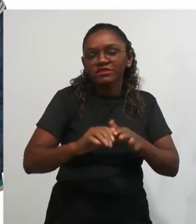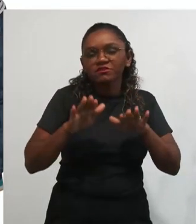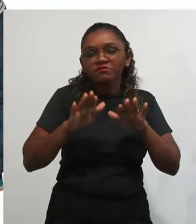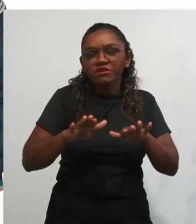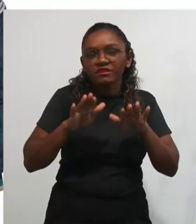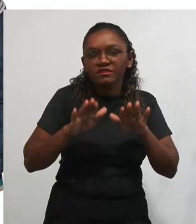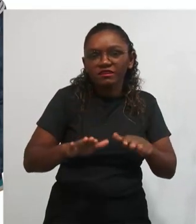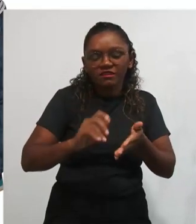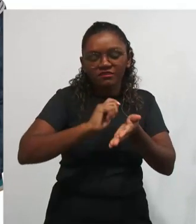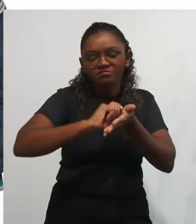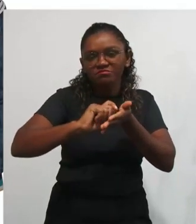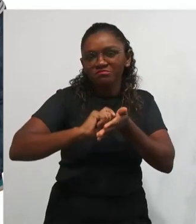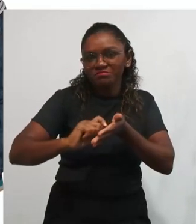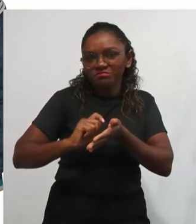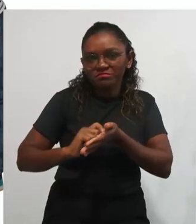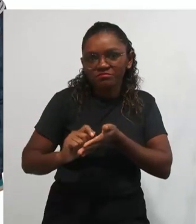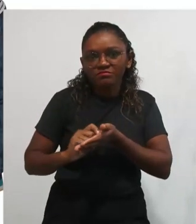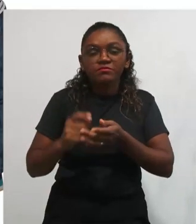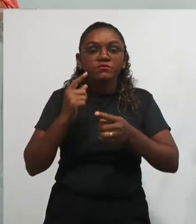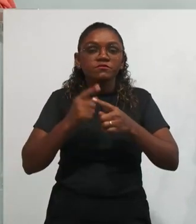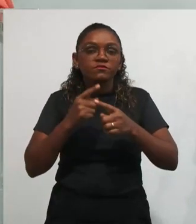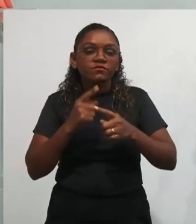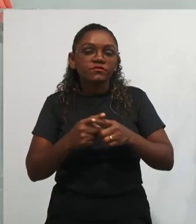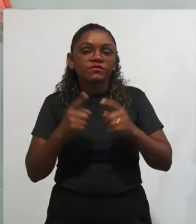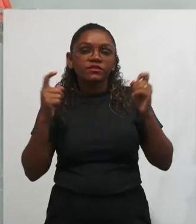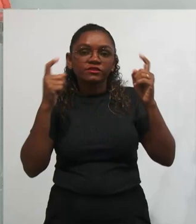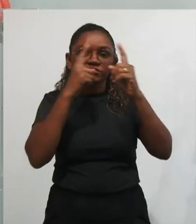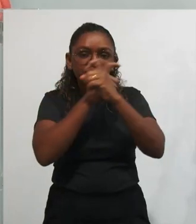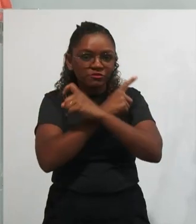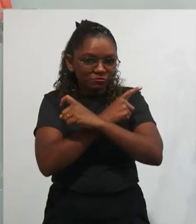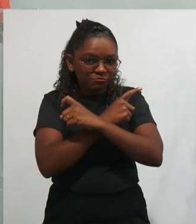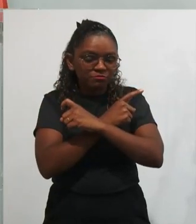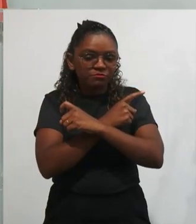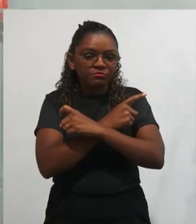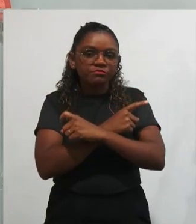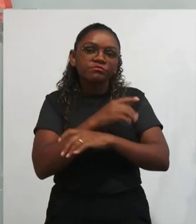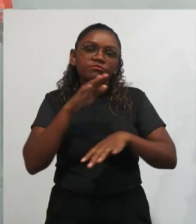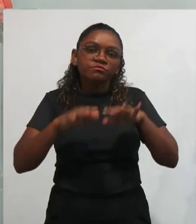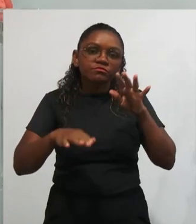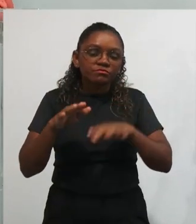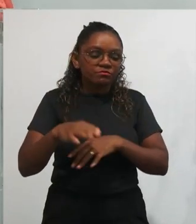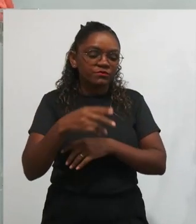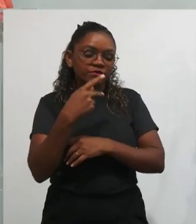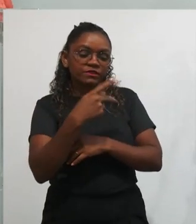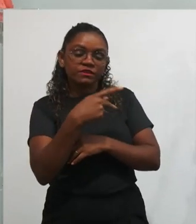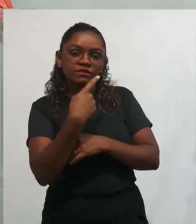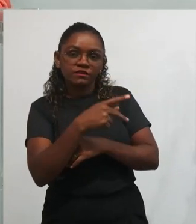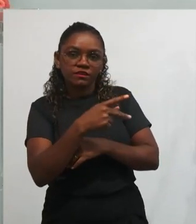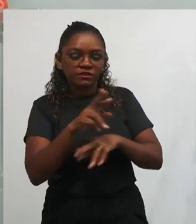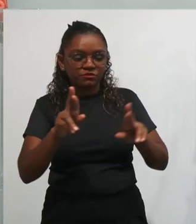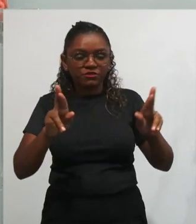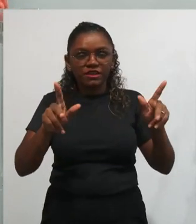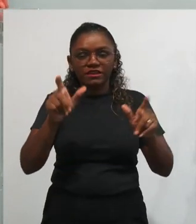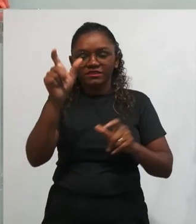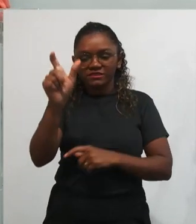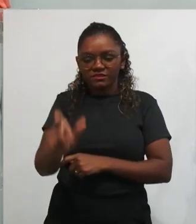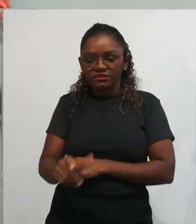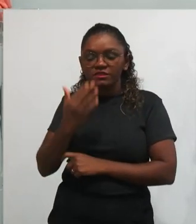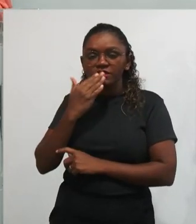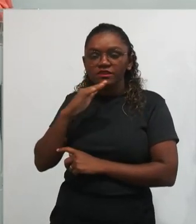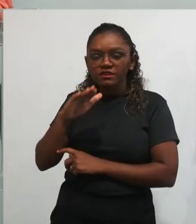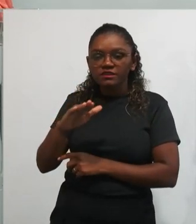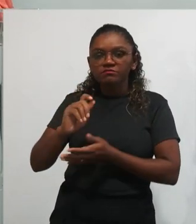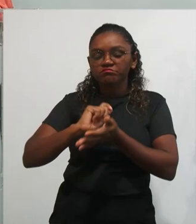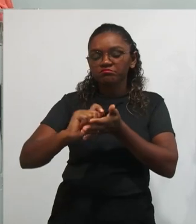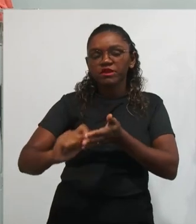crianças a escrita dessa criança que tem a disgrafia ela chega a ser tão lenta que muitas vezes você percebe a mão dele